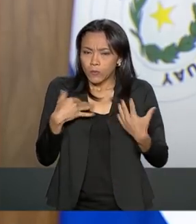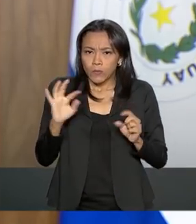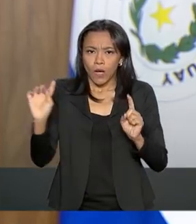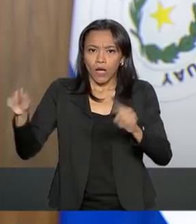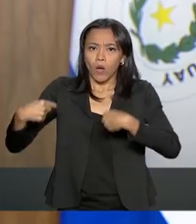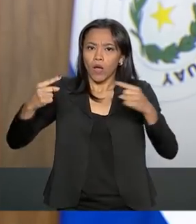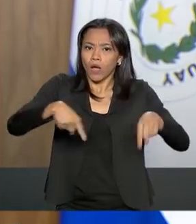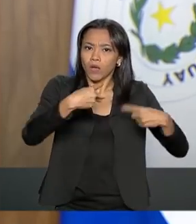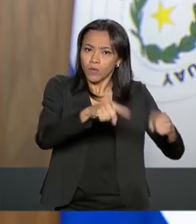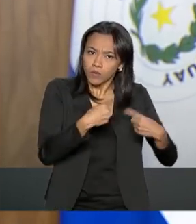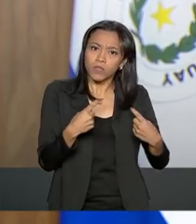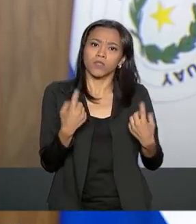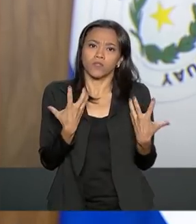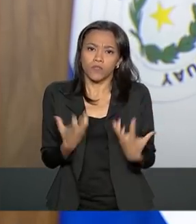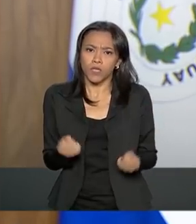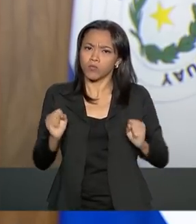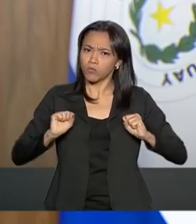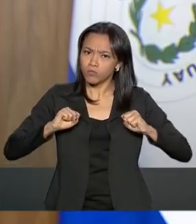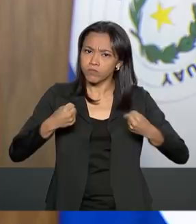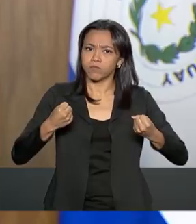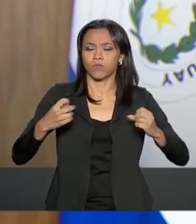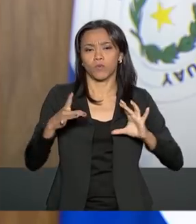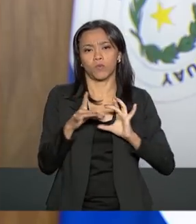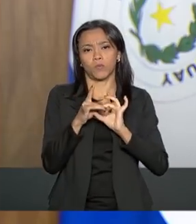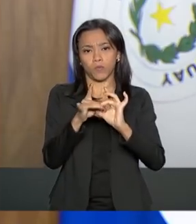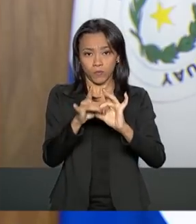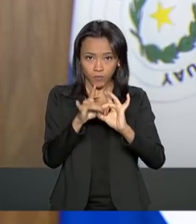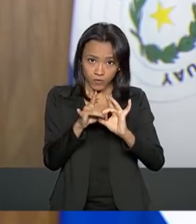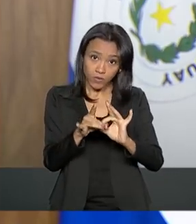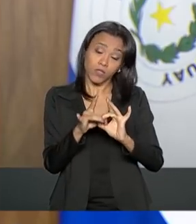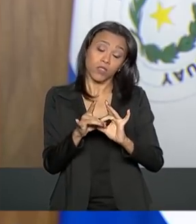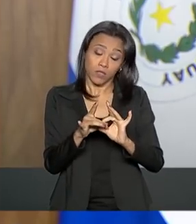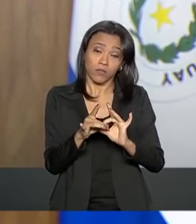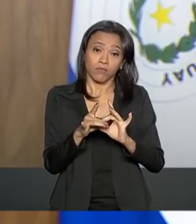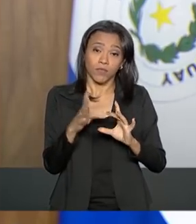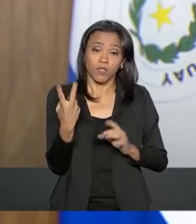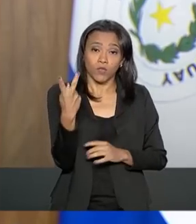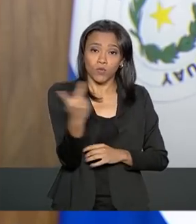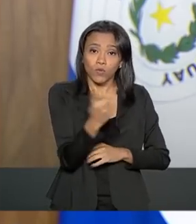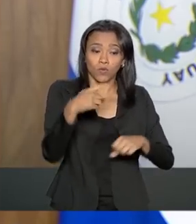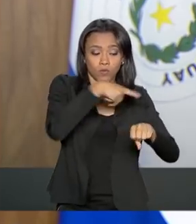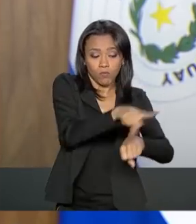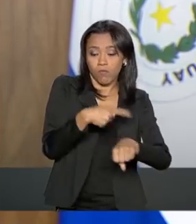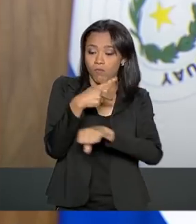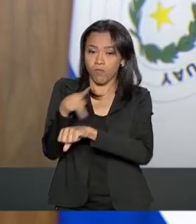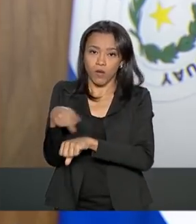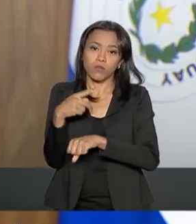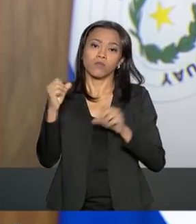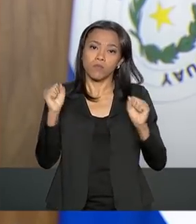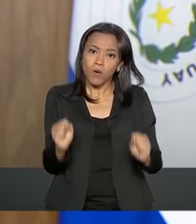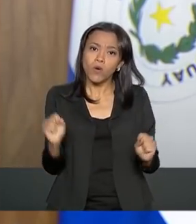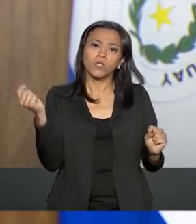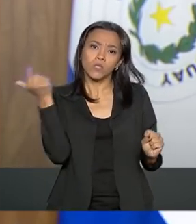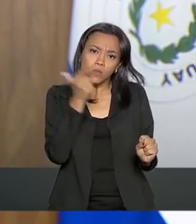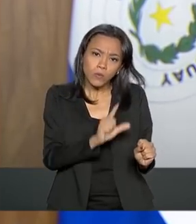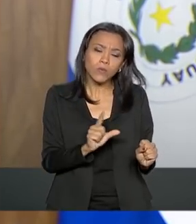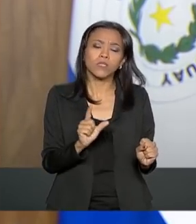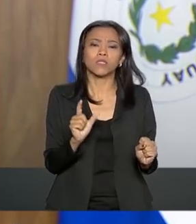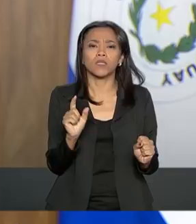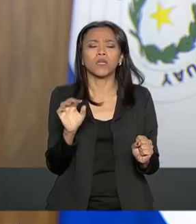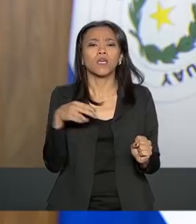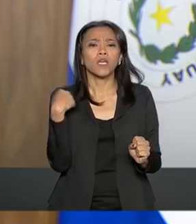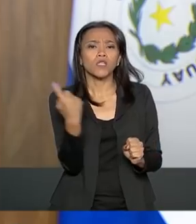sociedades. O fortalecimento institucional de que nossos povos possam fortalecer através deles suas instituições, que as